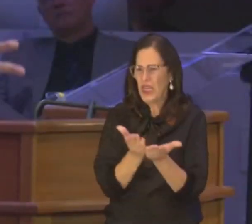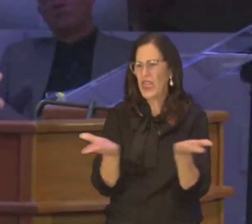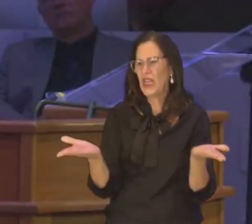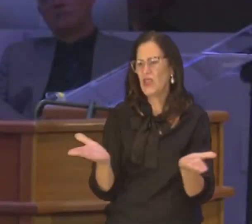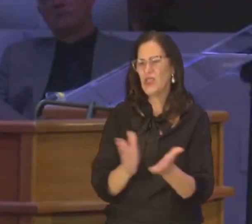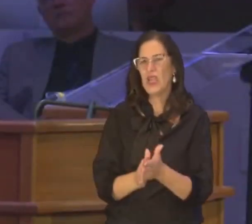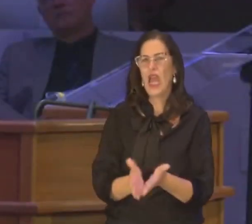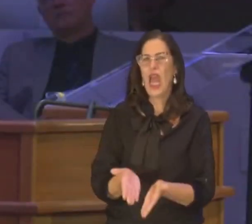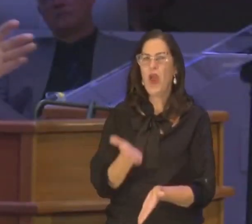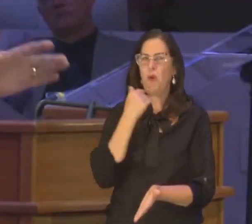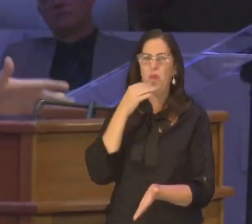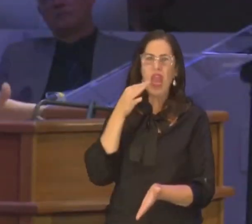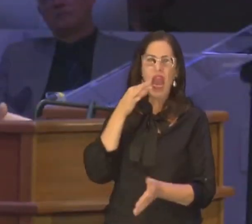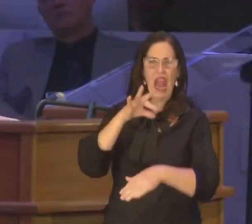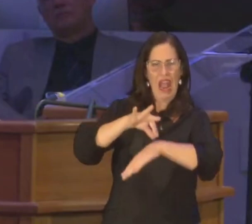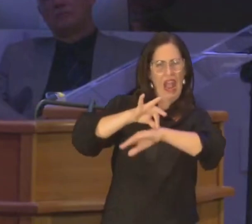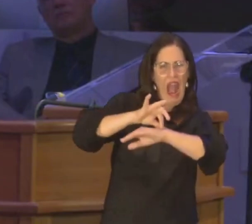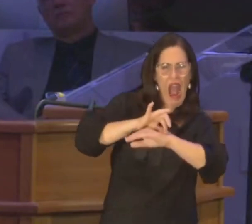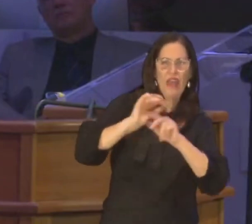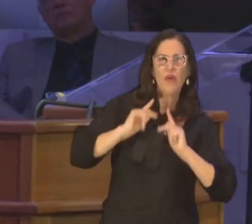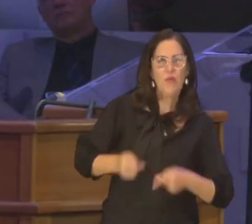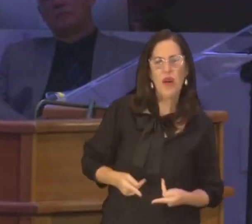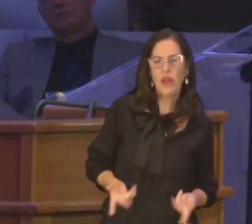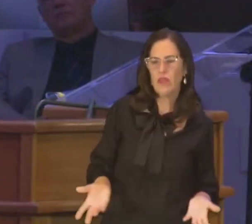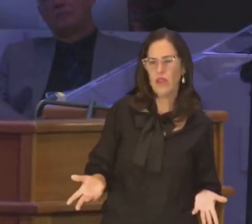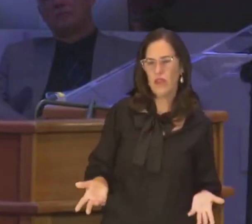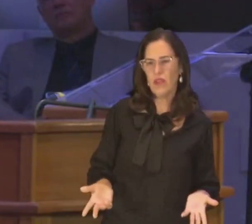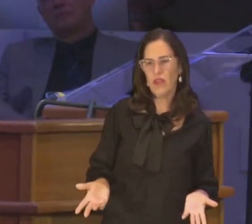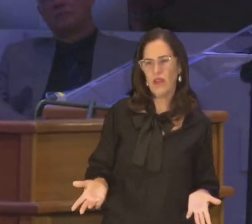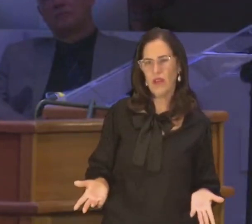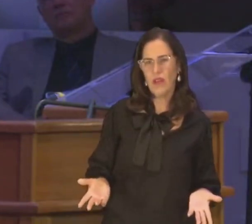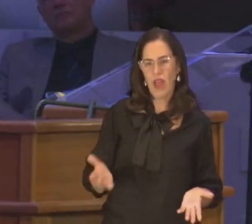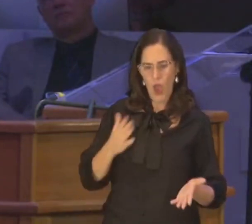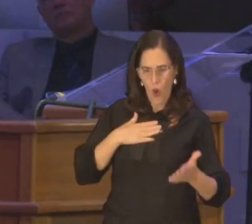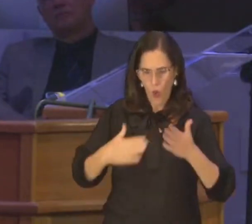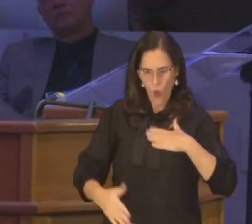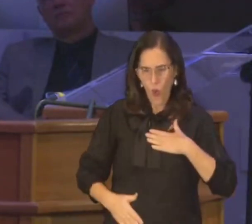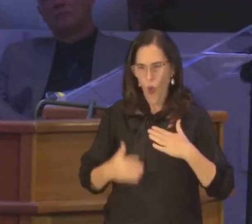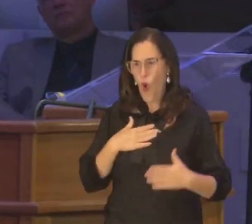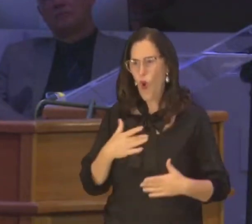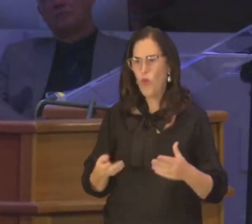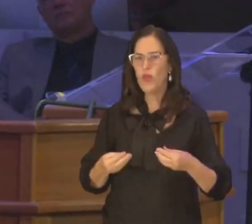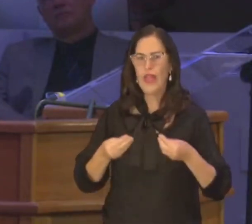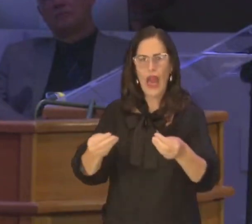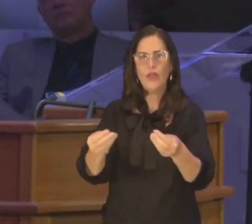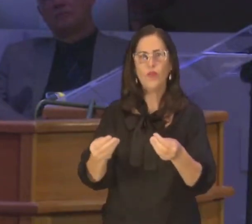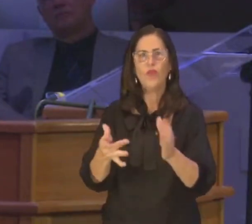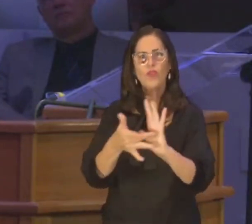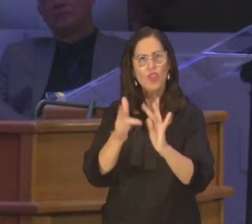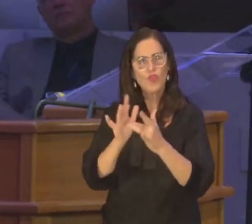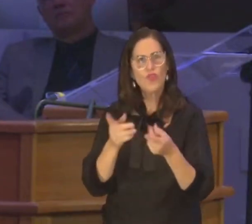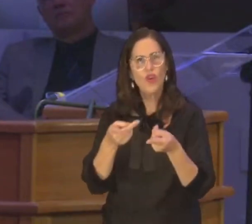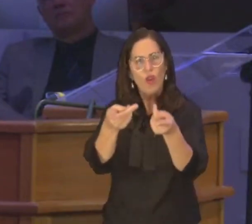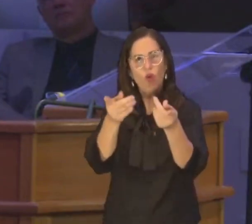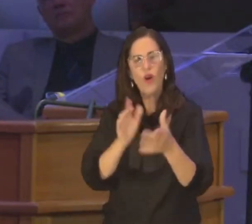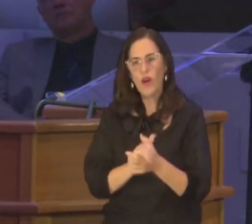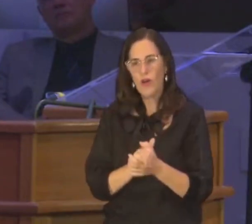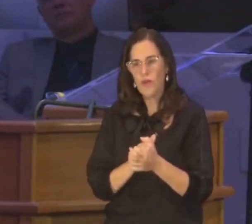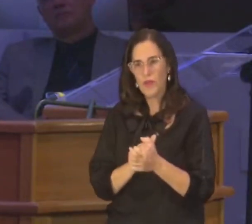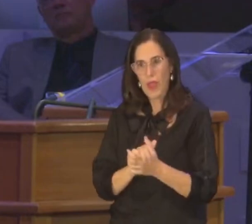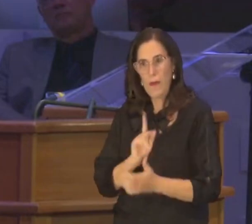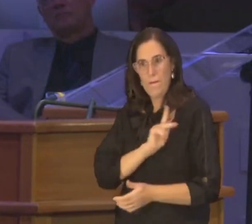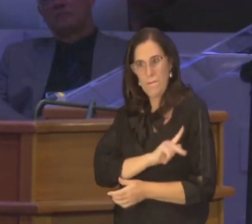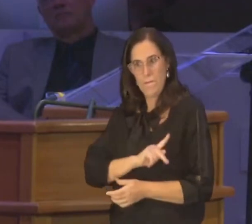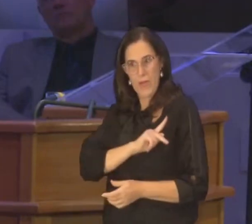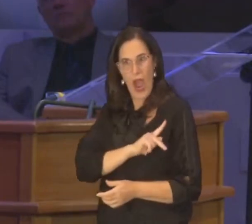carne humana e bebiam sangue das pessoas. Este é o meu corpo que é dado por vós. Quando eles ouviam o apóstolo Paulo falar